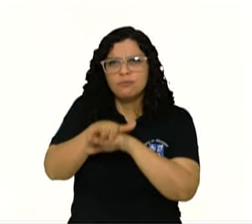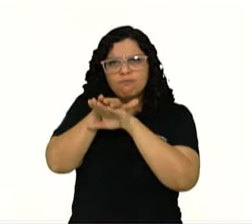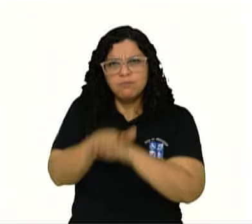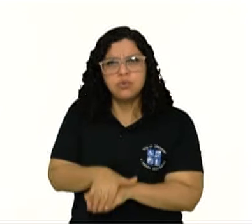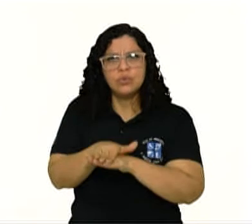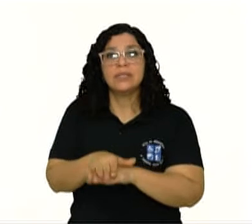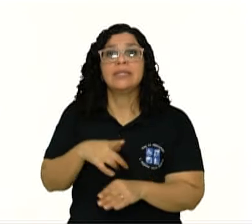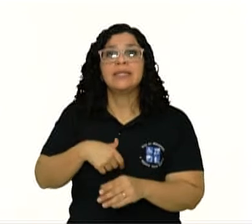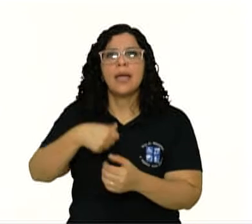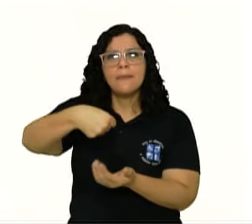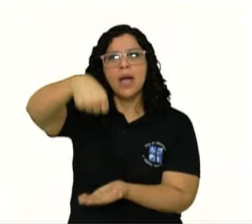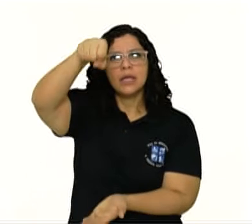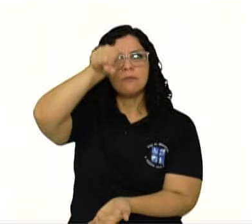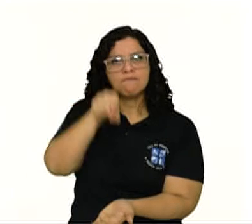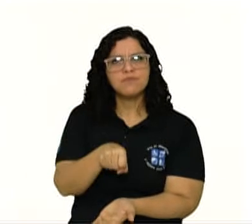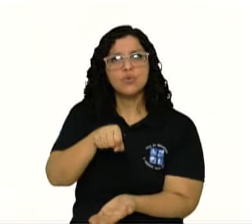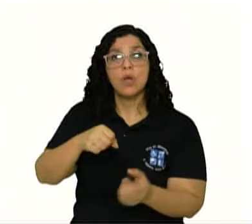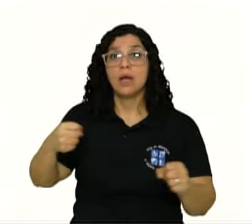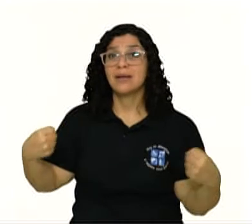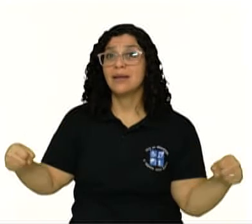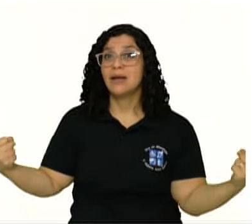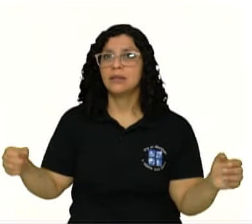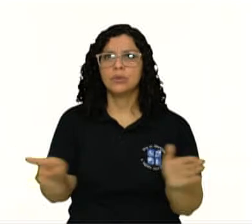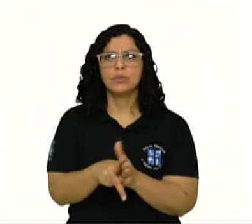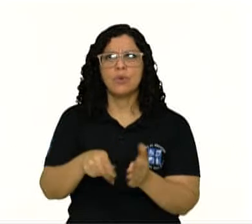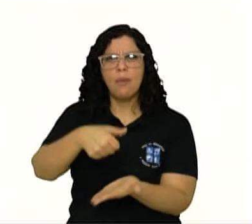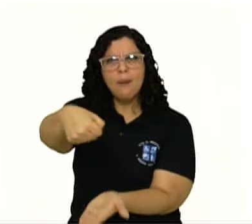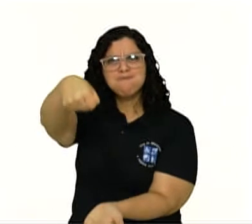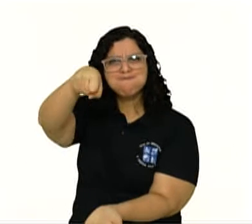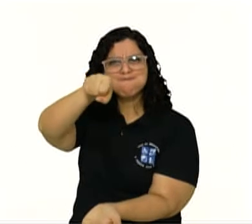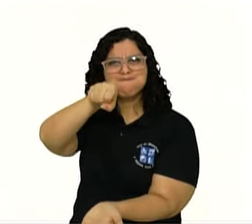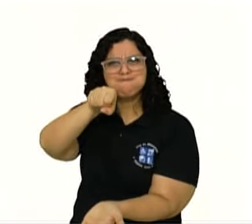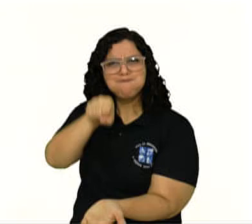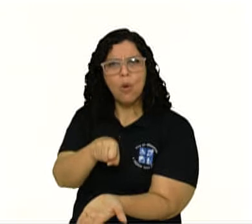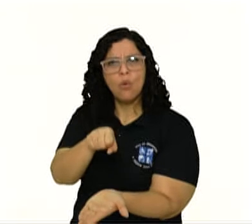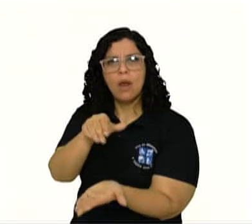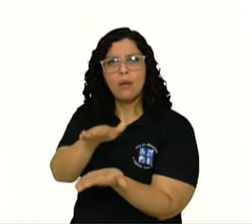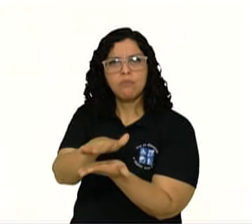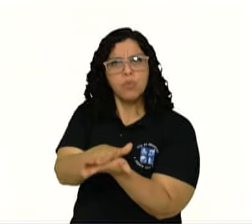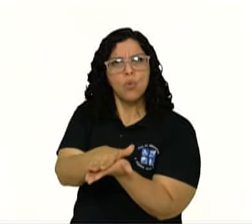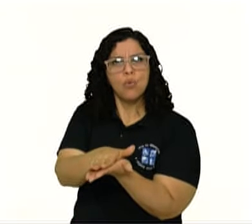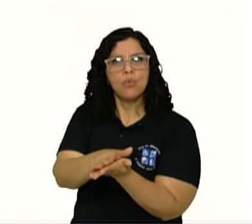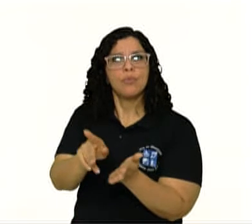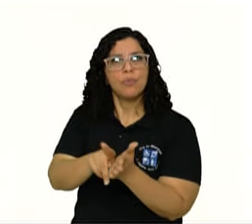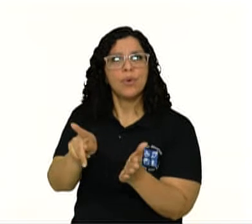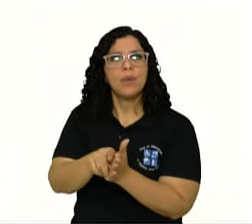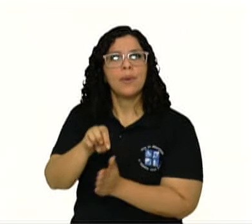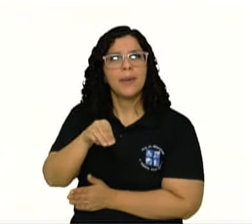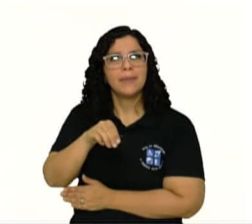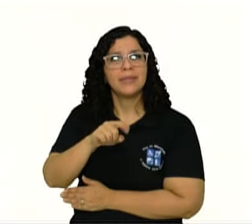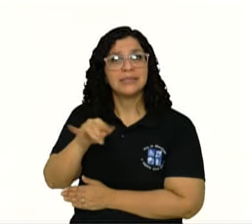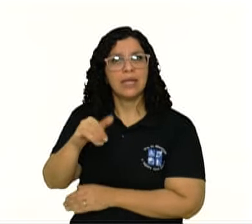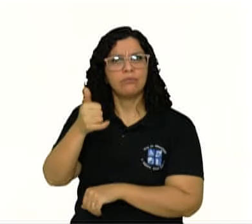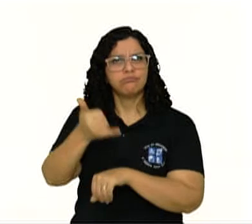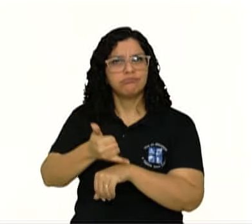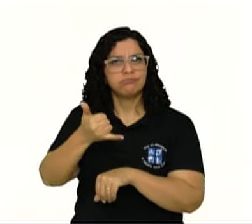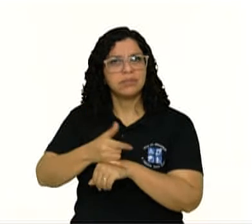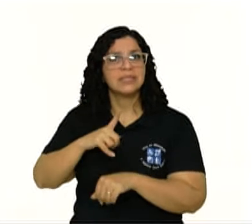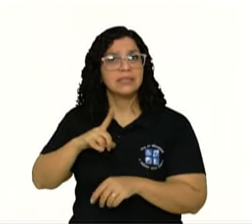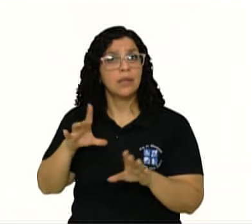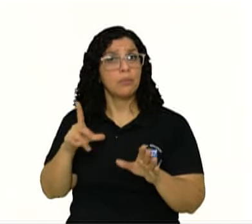existem máquinas até hoje, máquinas bem grandes para que se possa fazer essas gravuras em metal, tá? Que aí pode